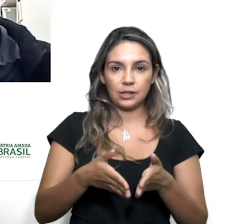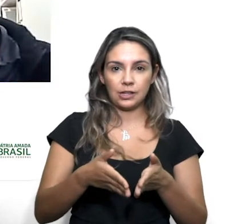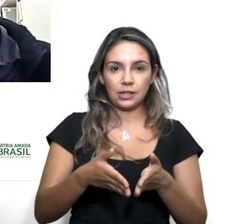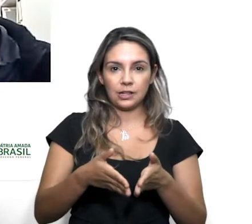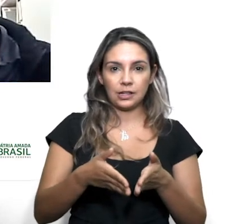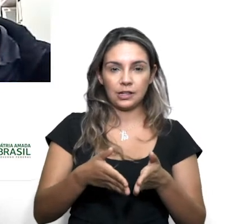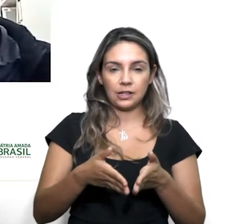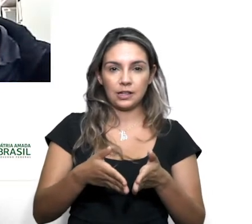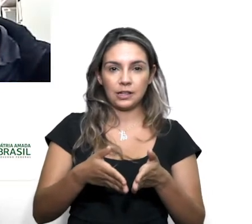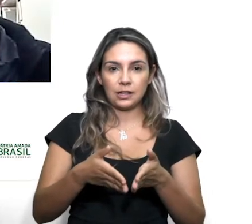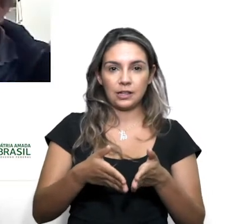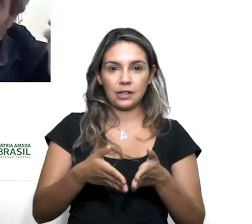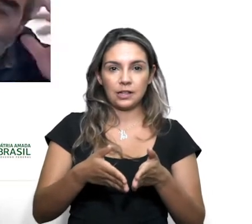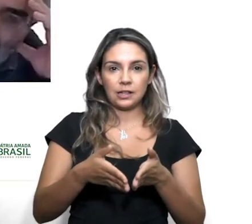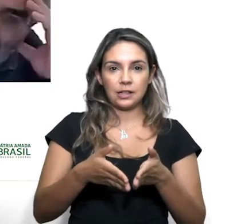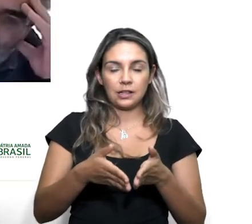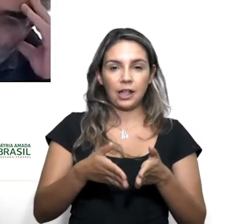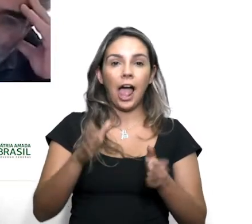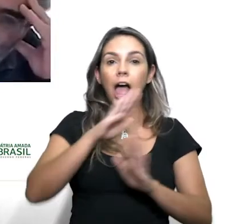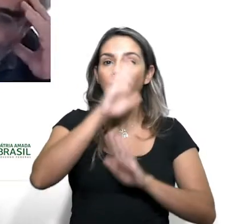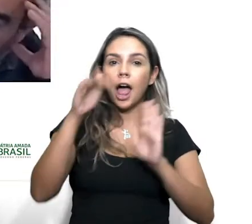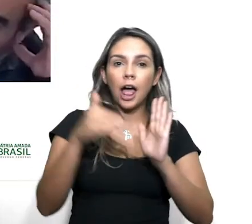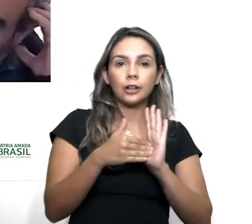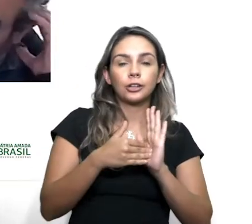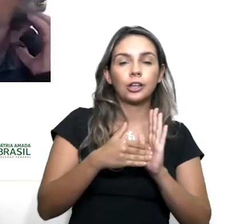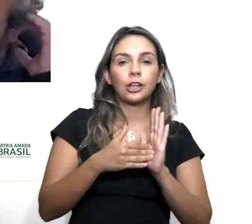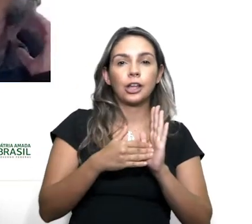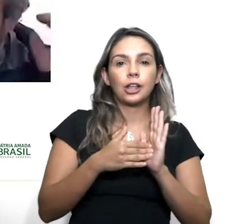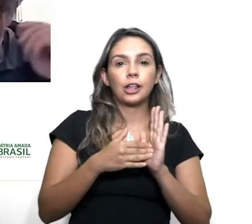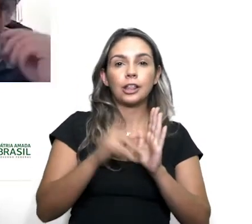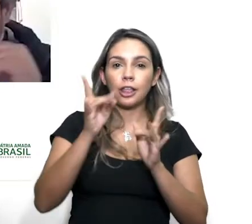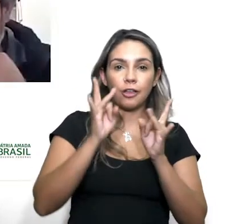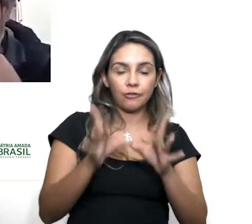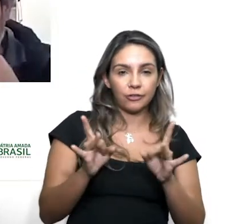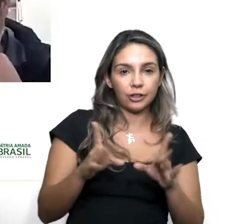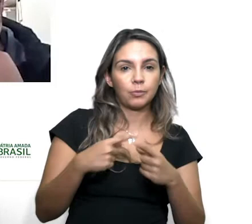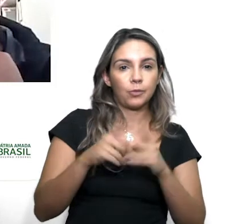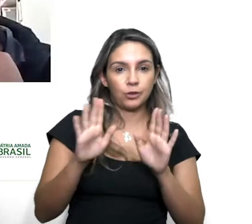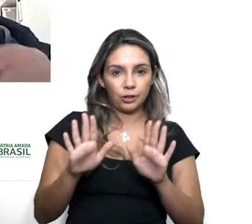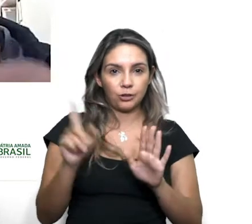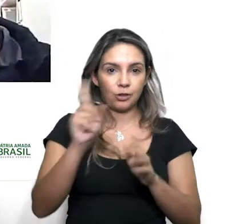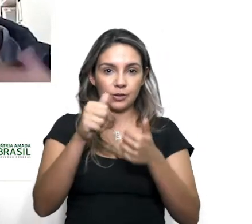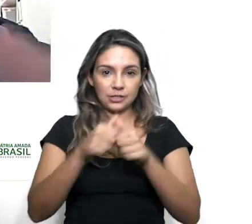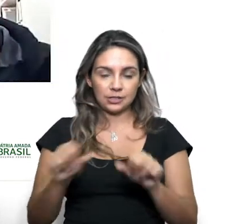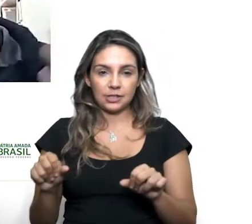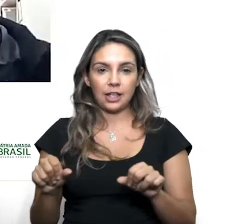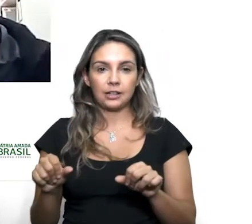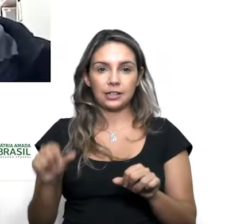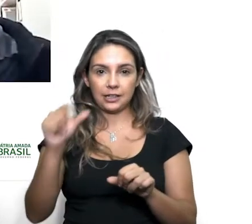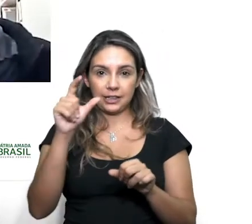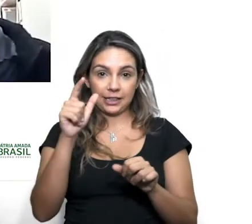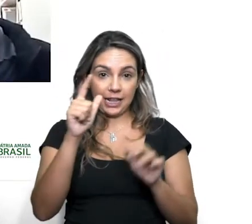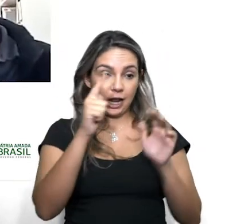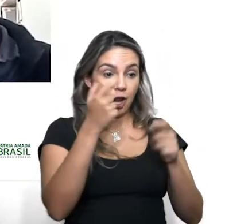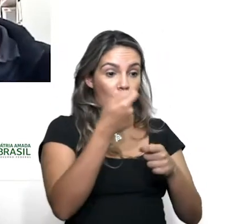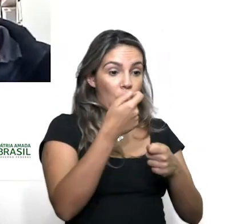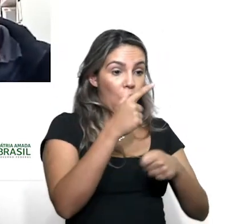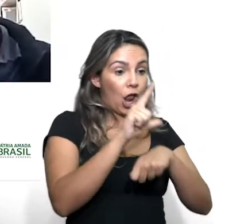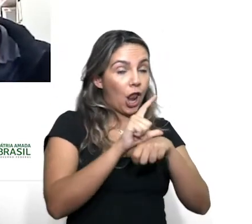coisa criativa, ela está absolutamente associada à não venda, portanto, não está na livraria.